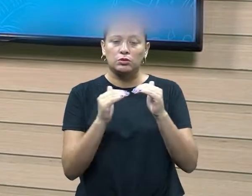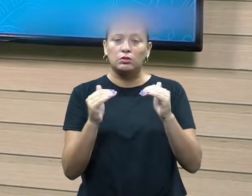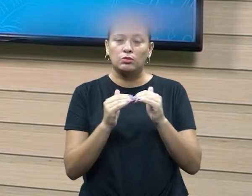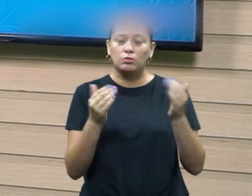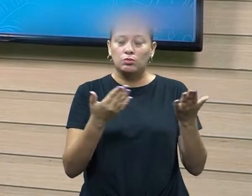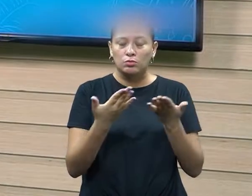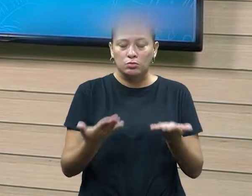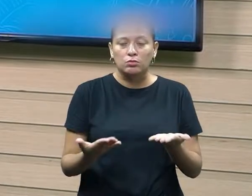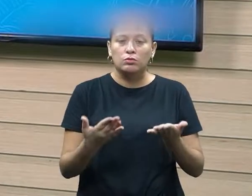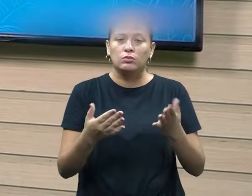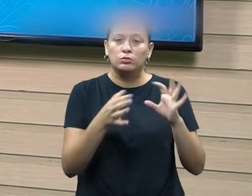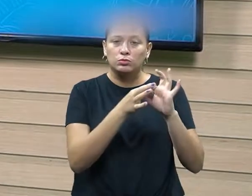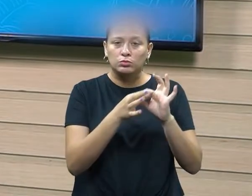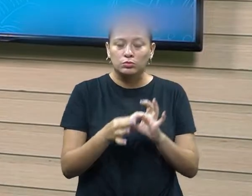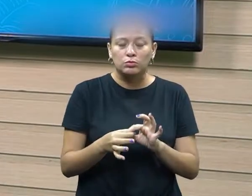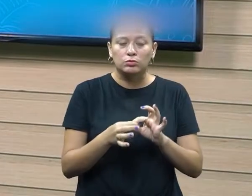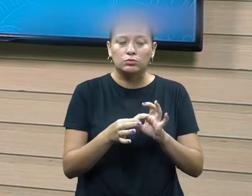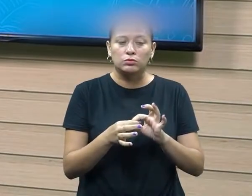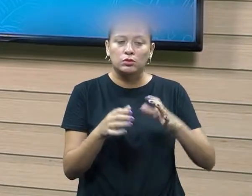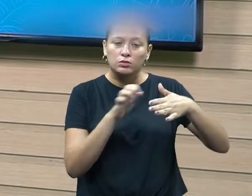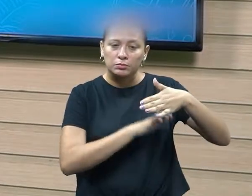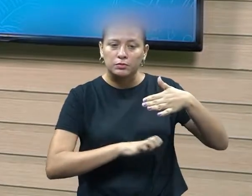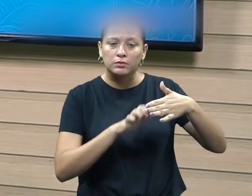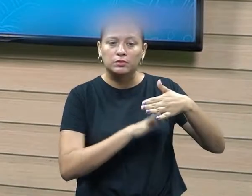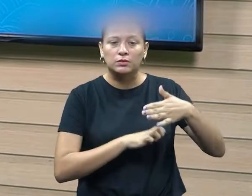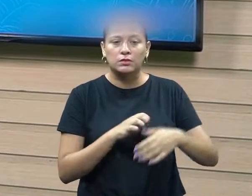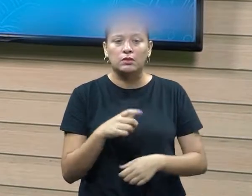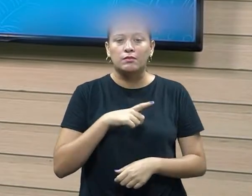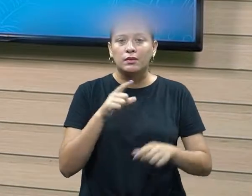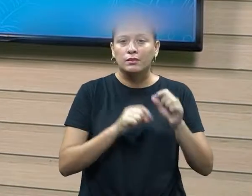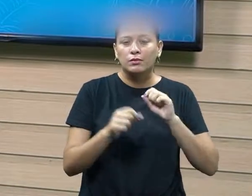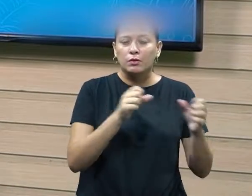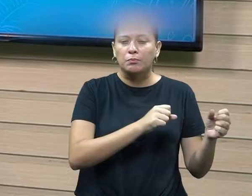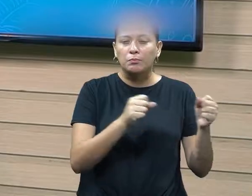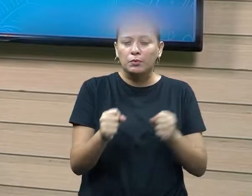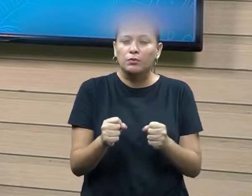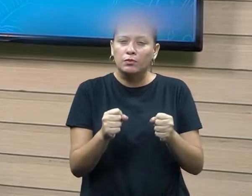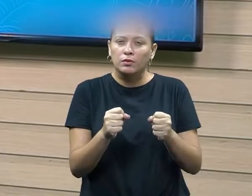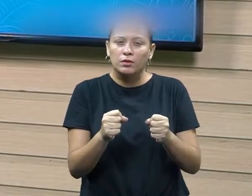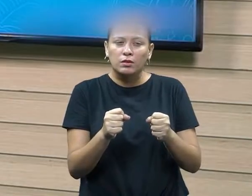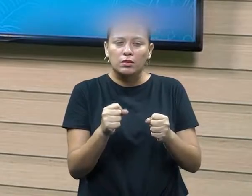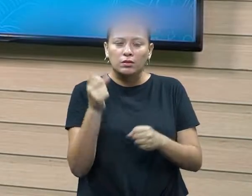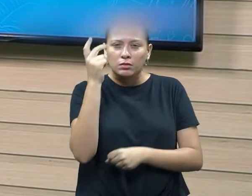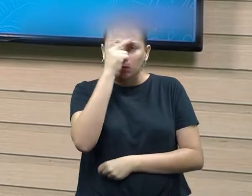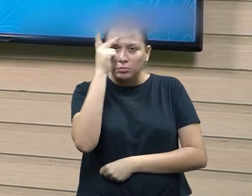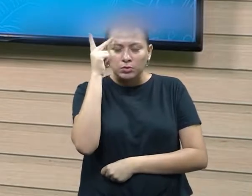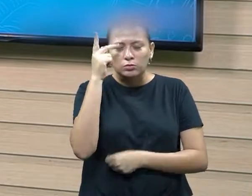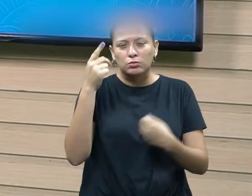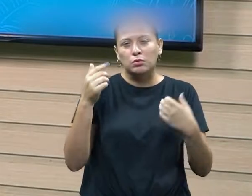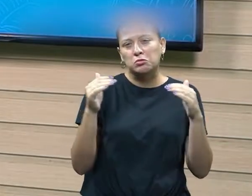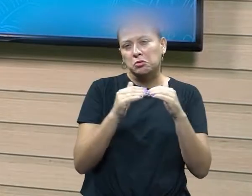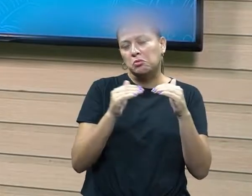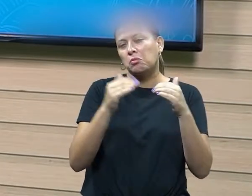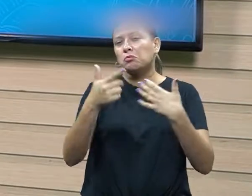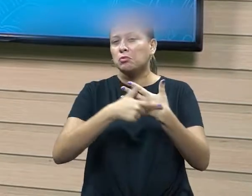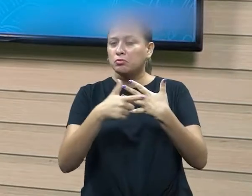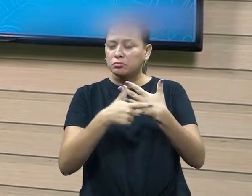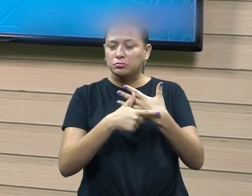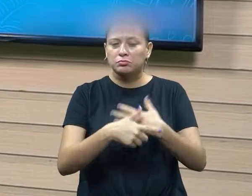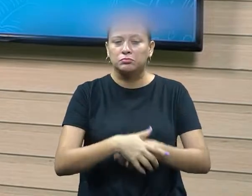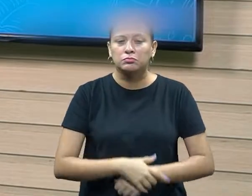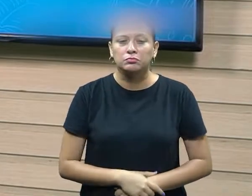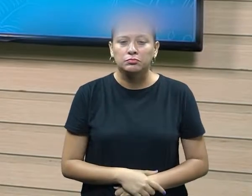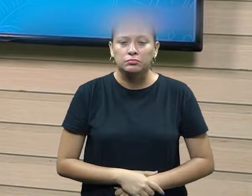né, vamos dizer, no setor empresarial, vai ser, vamos dizer, micros poderes, né, cada pessoa vai ter mais determinada posição que ele